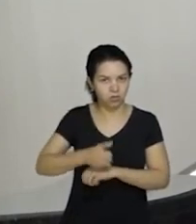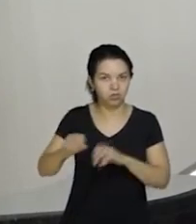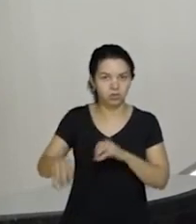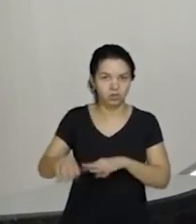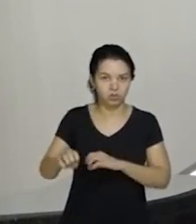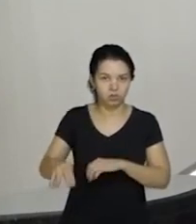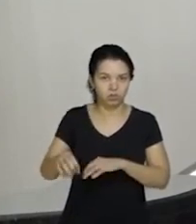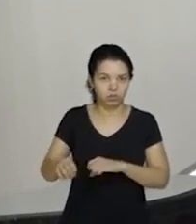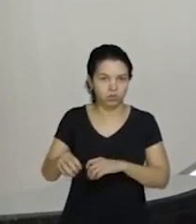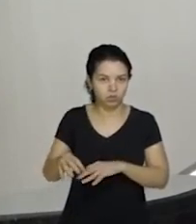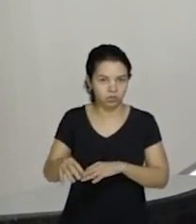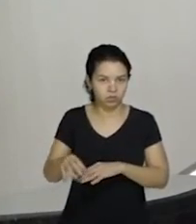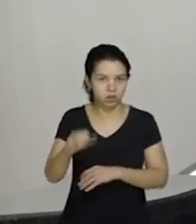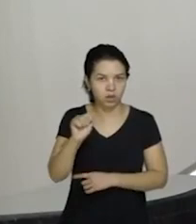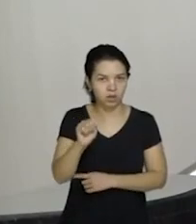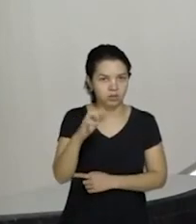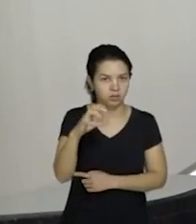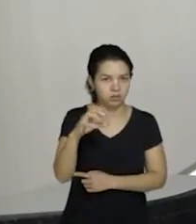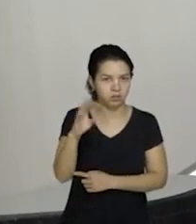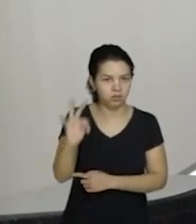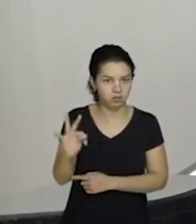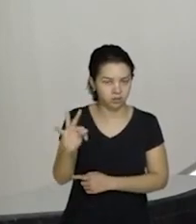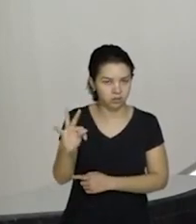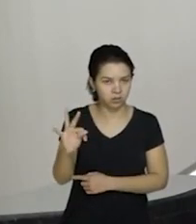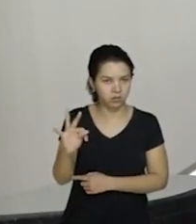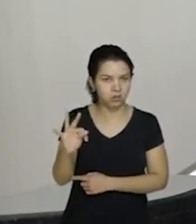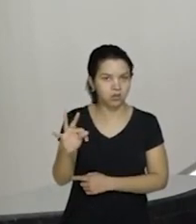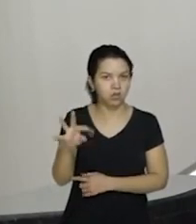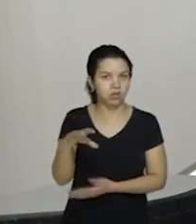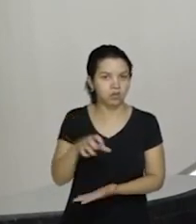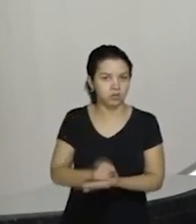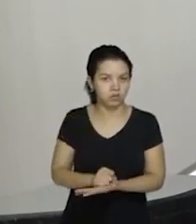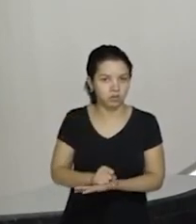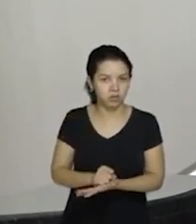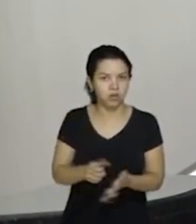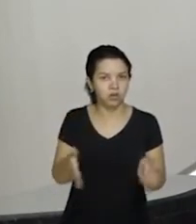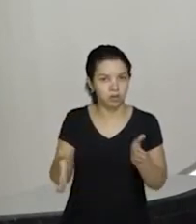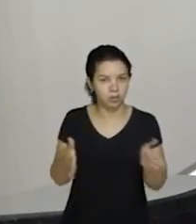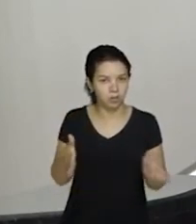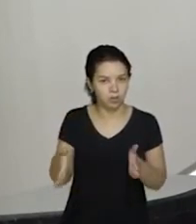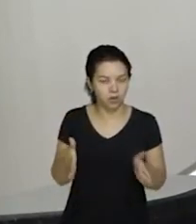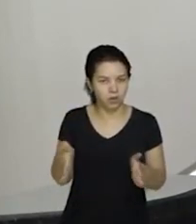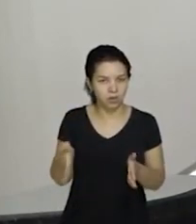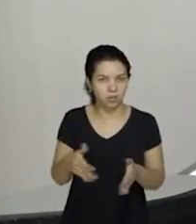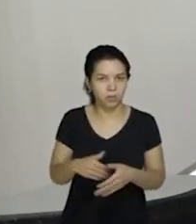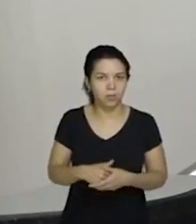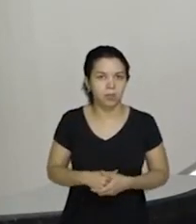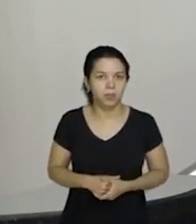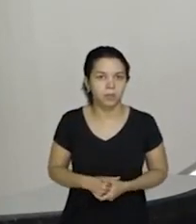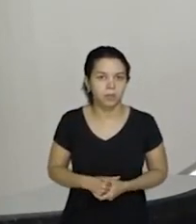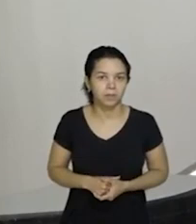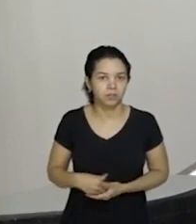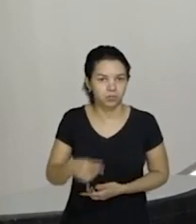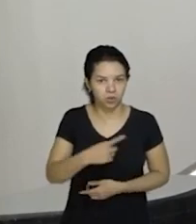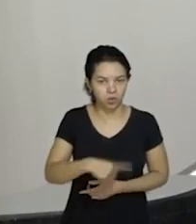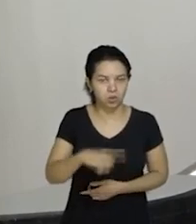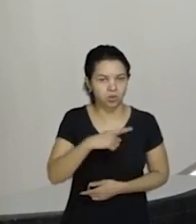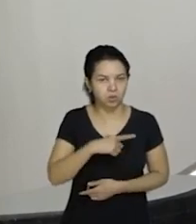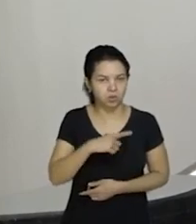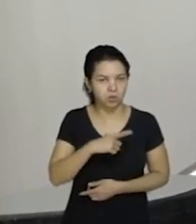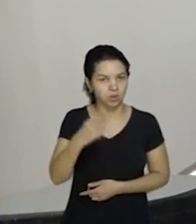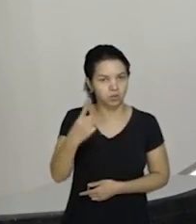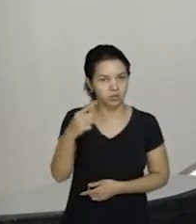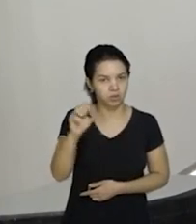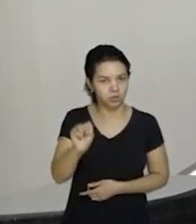educação acts contratados em caráter temporário nós temos apenas